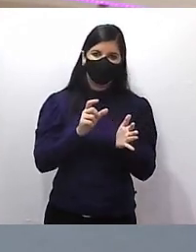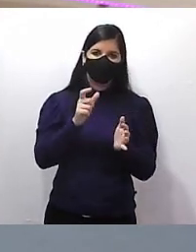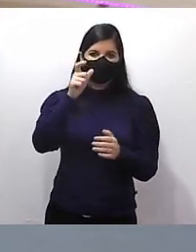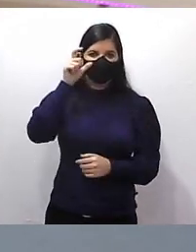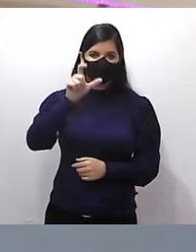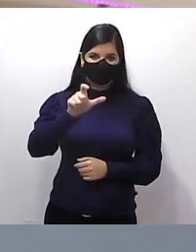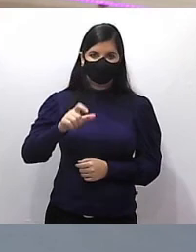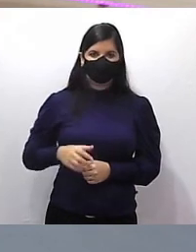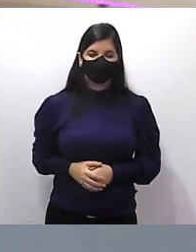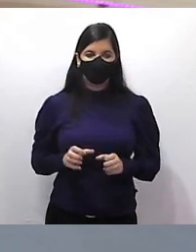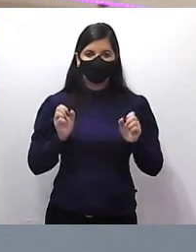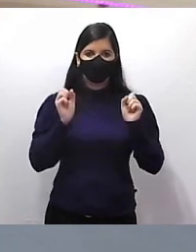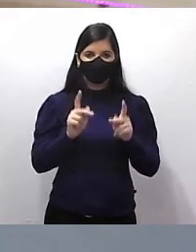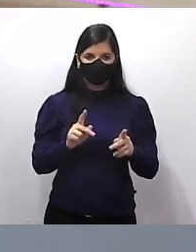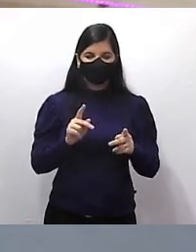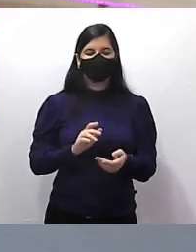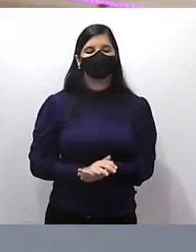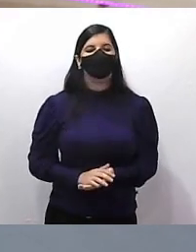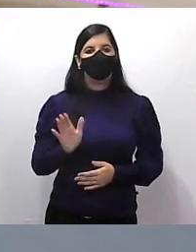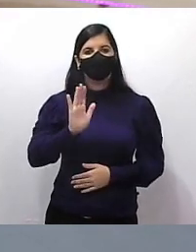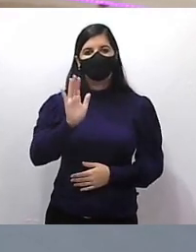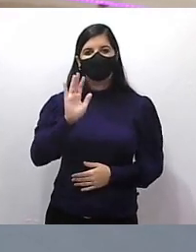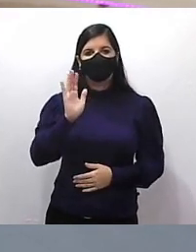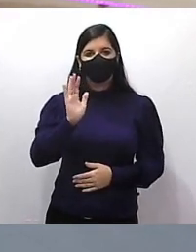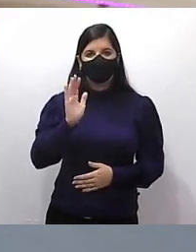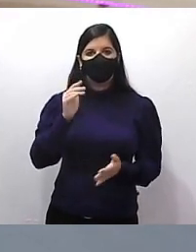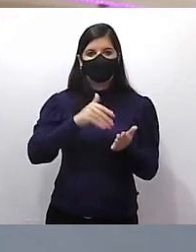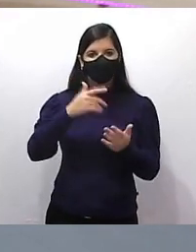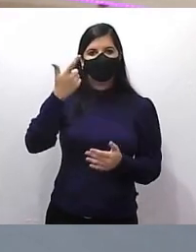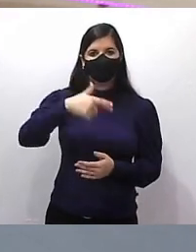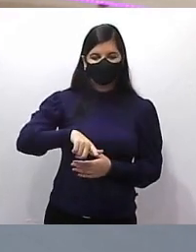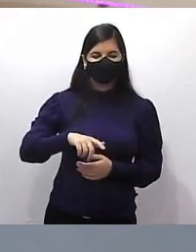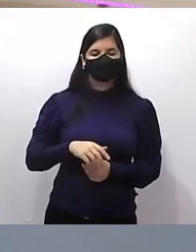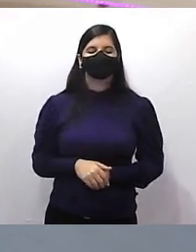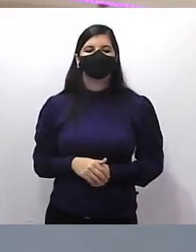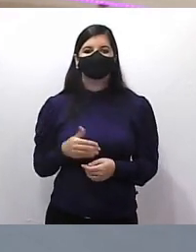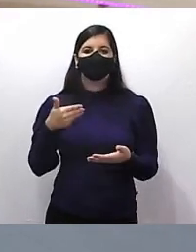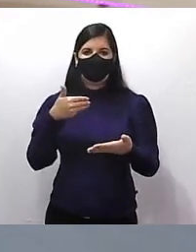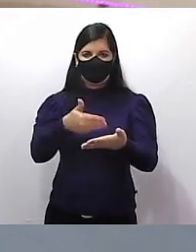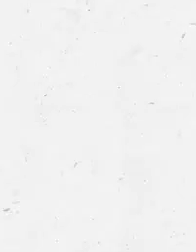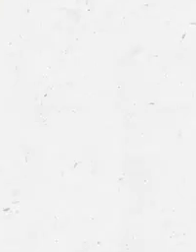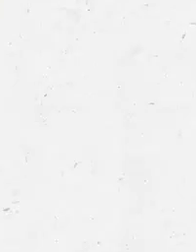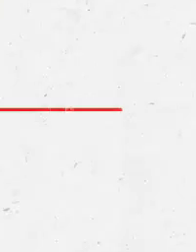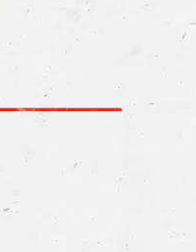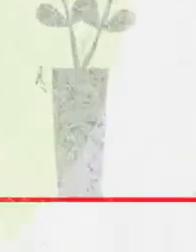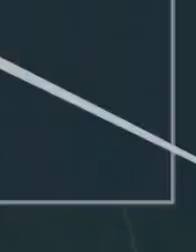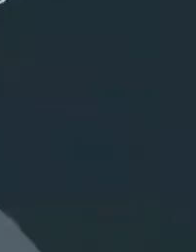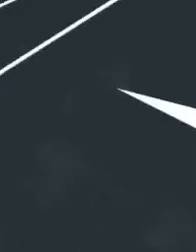intenções, ok? Bye bye, oitavo ano, a gente se vê na próxima aula.